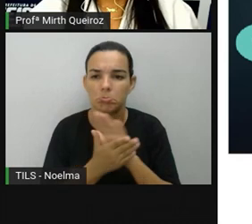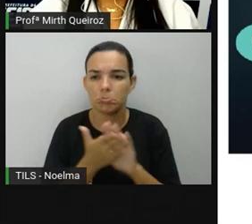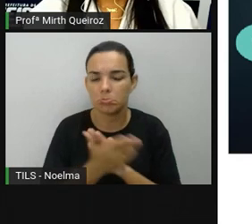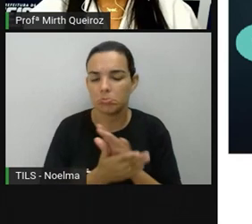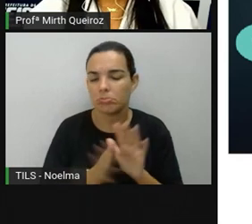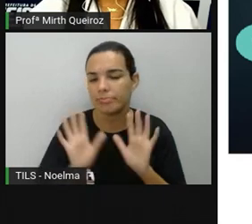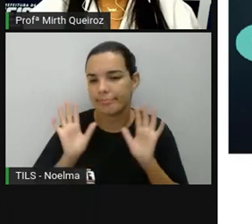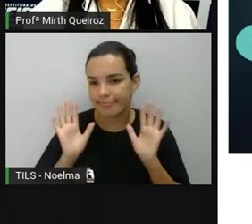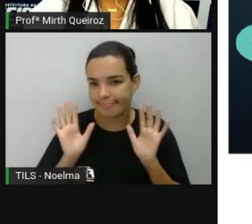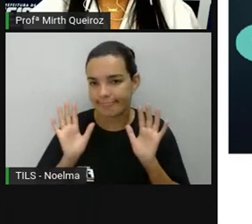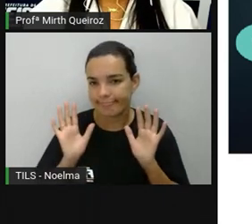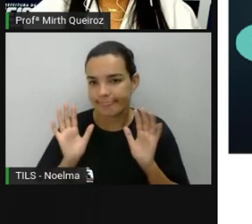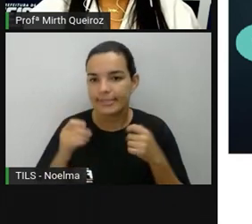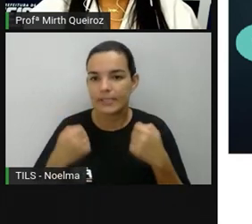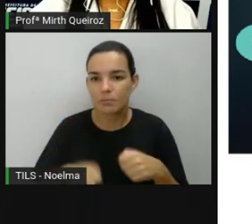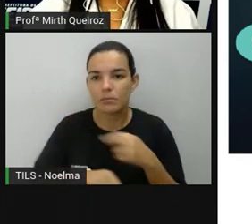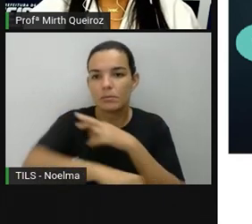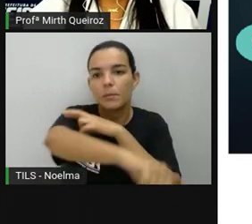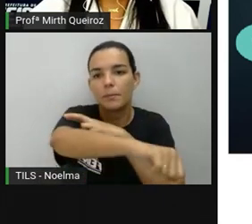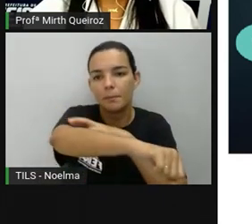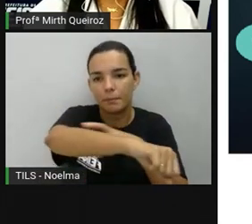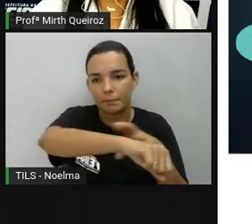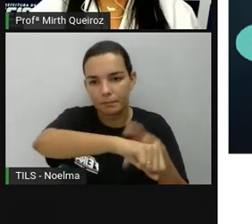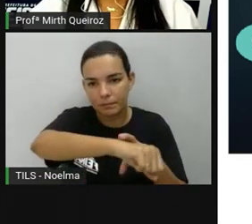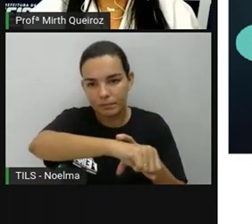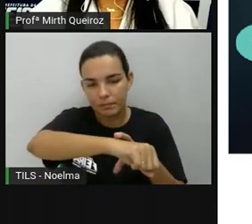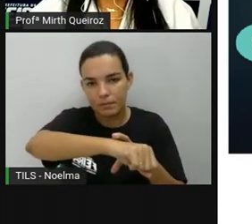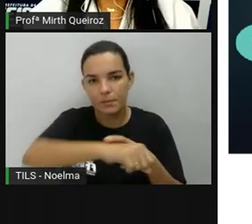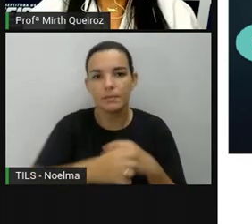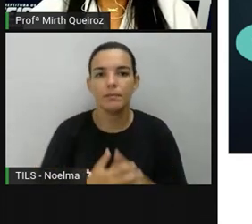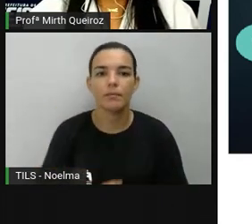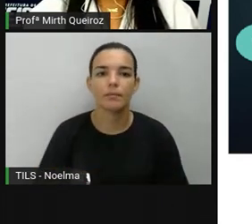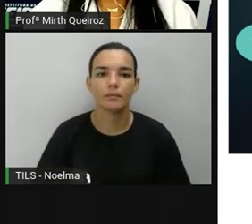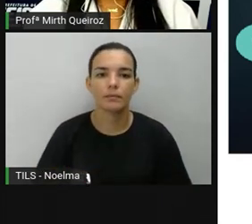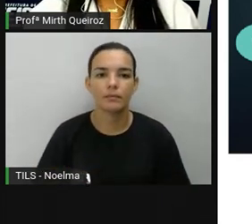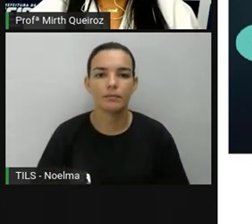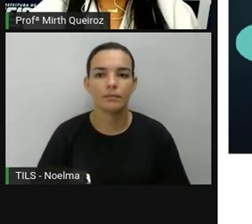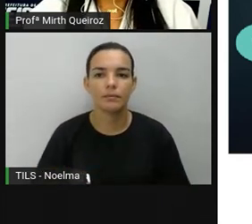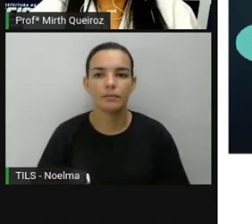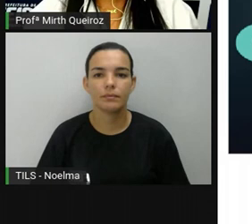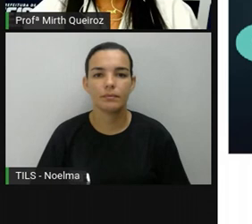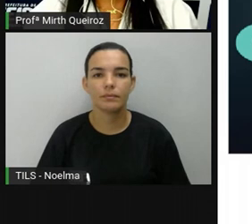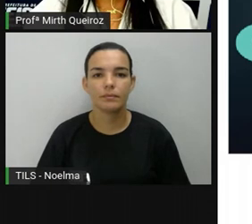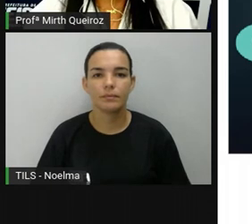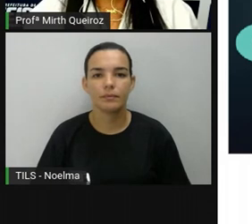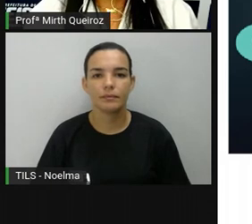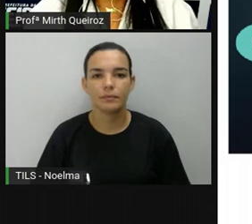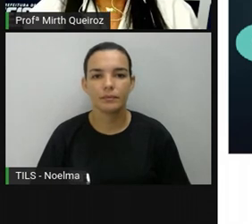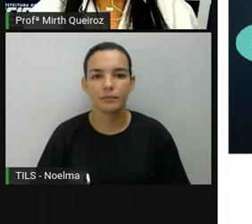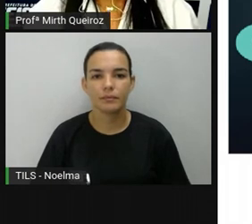rede social, porém de forma moderada, sem ser ofensivo, tá?